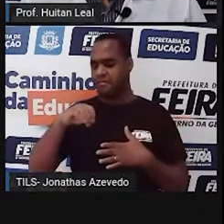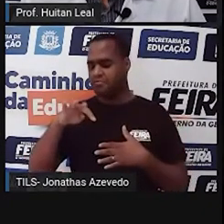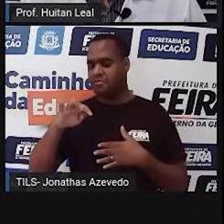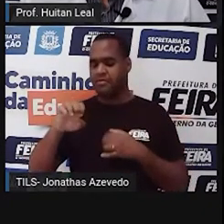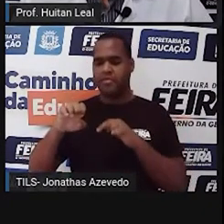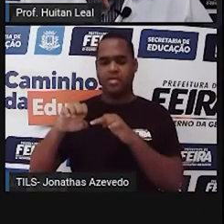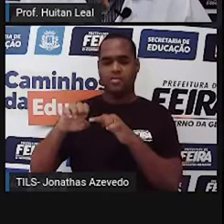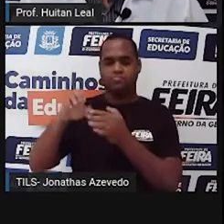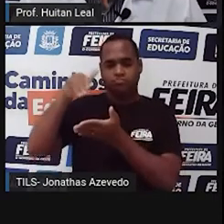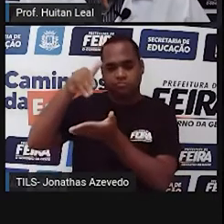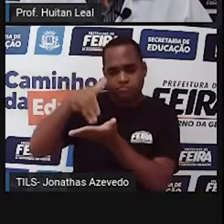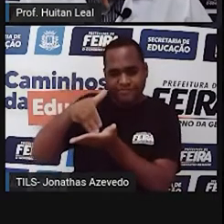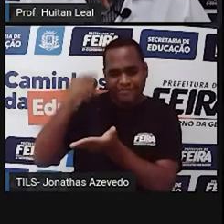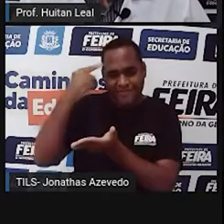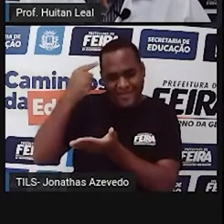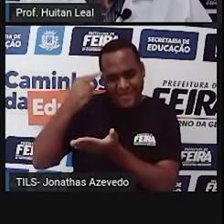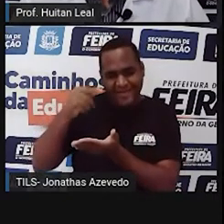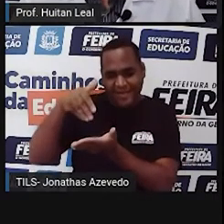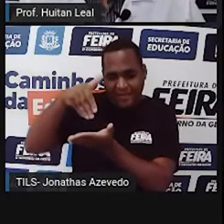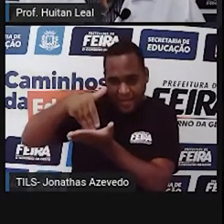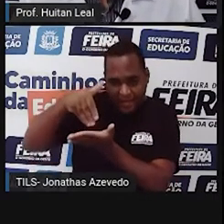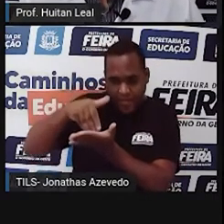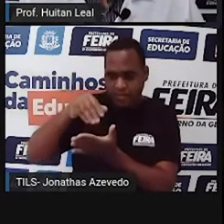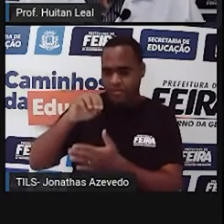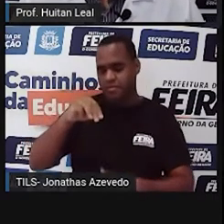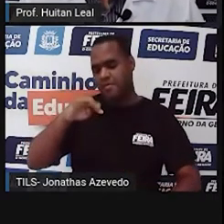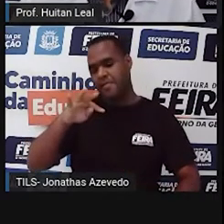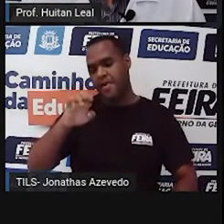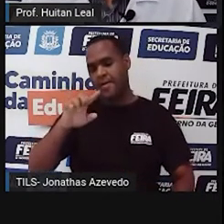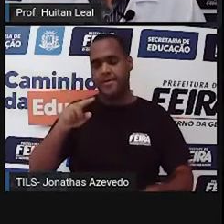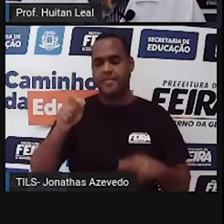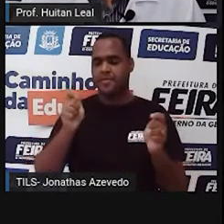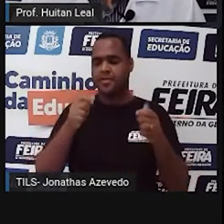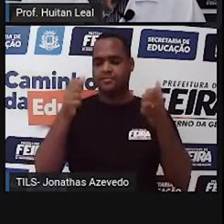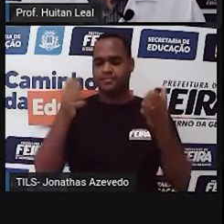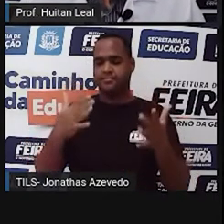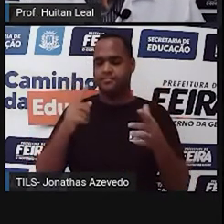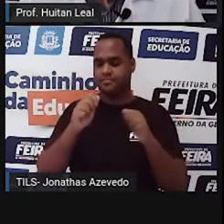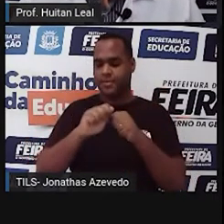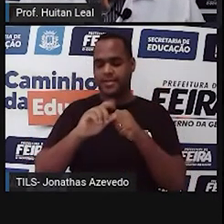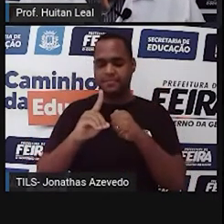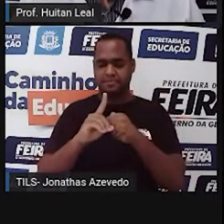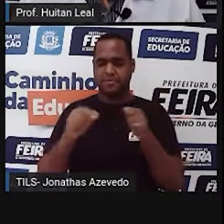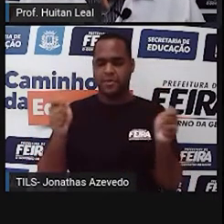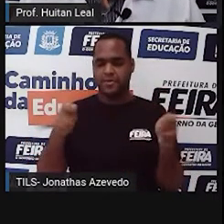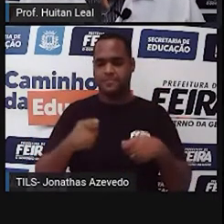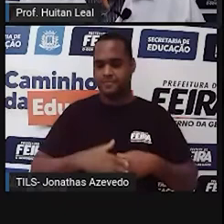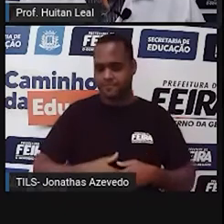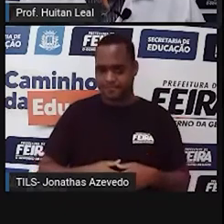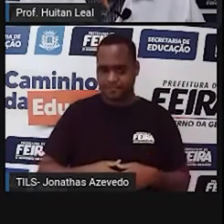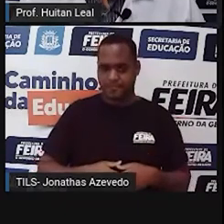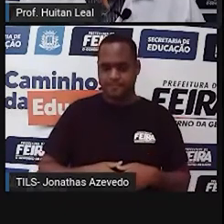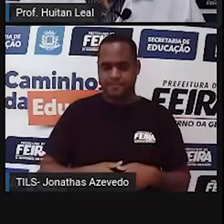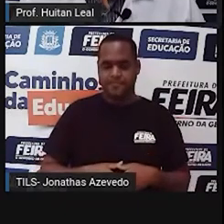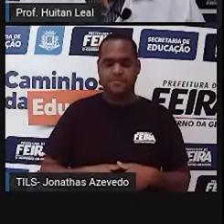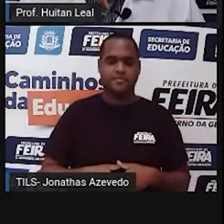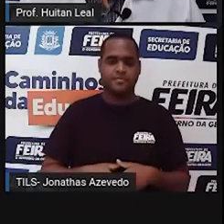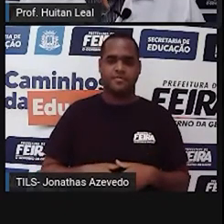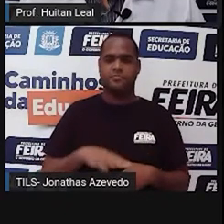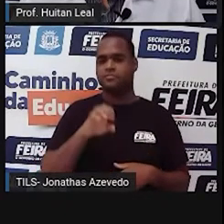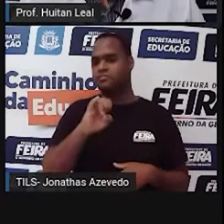esse mentezinho aí, a maioria das palavras, a gente pode considerar como advérbio, né? Quando tem